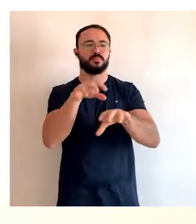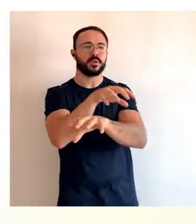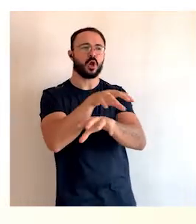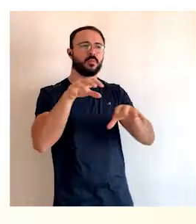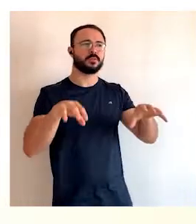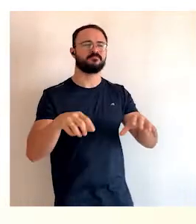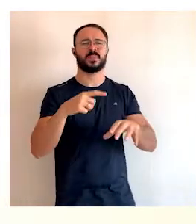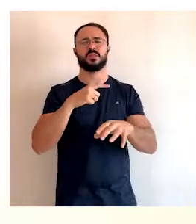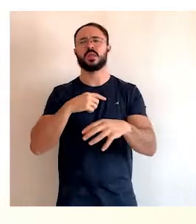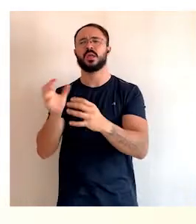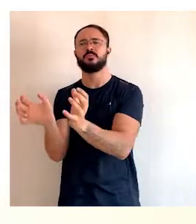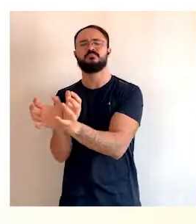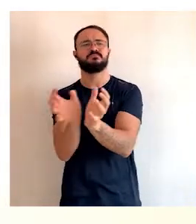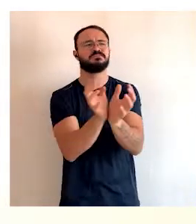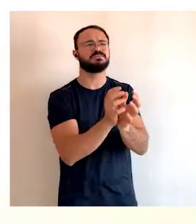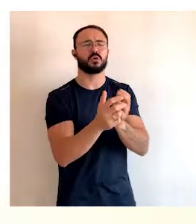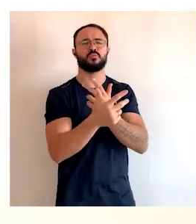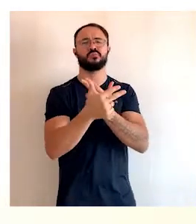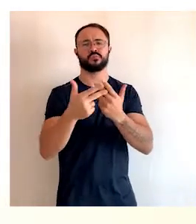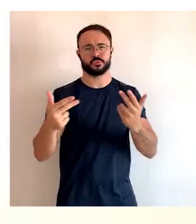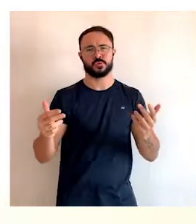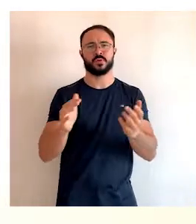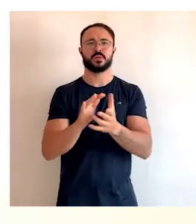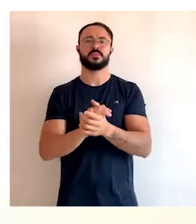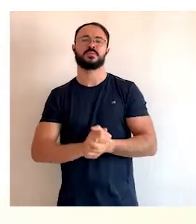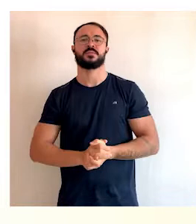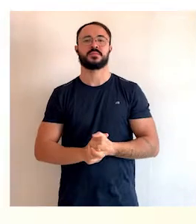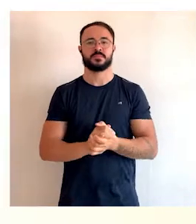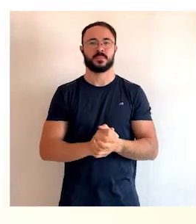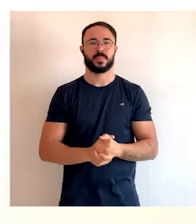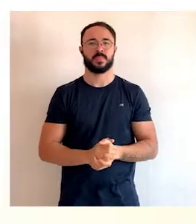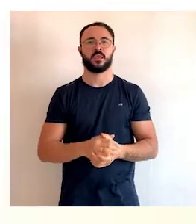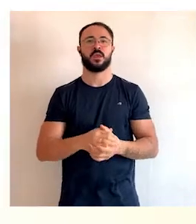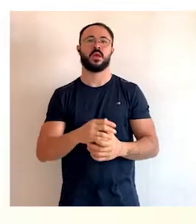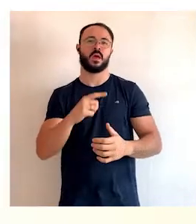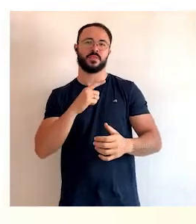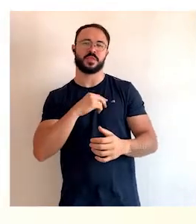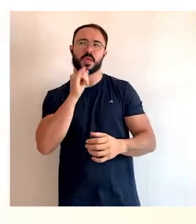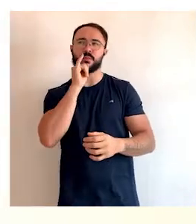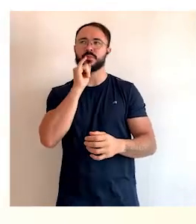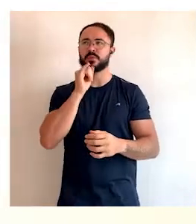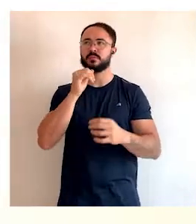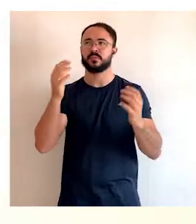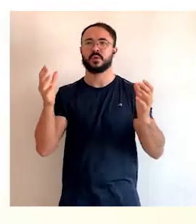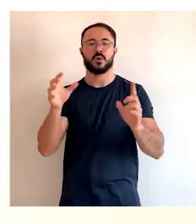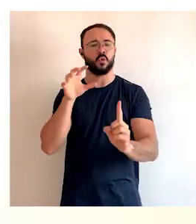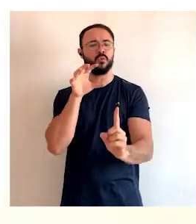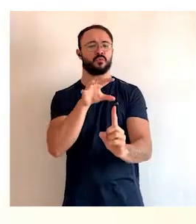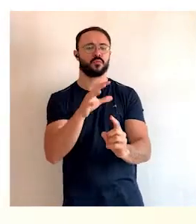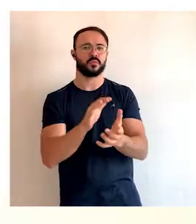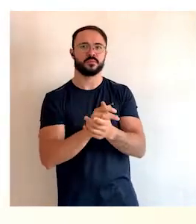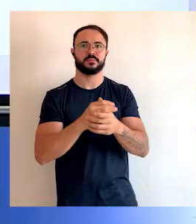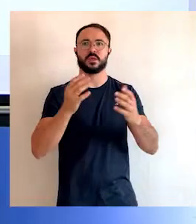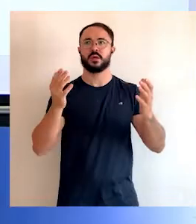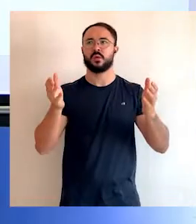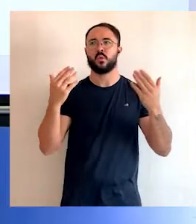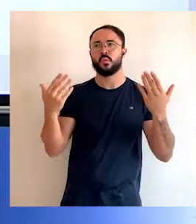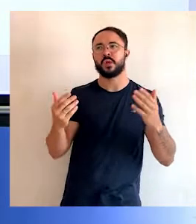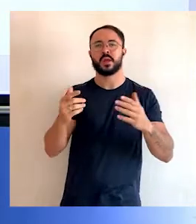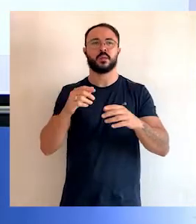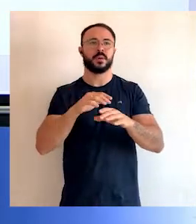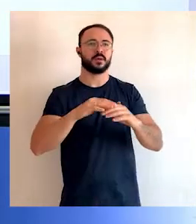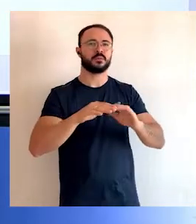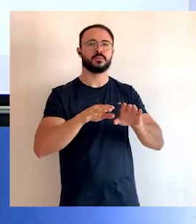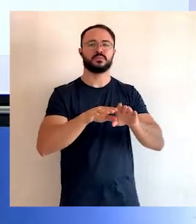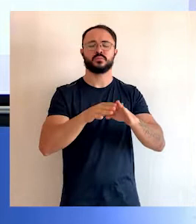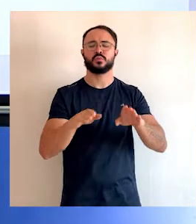características semelhantes que são influenciadas por diversos fatores. Nós temos a influência do clima, do solo e do relevo. Vamos olhar